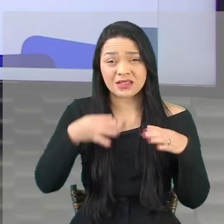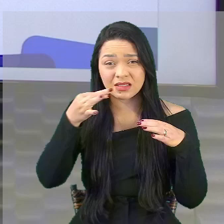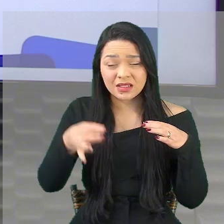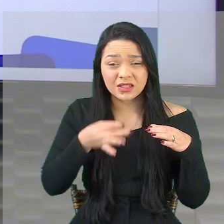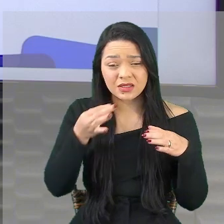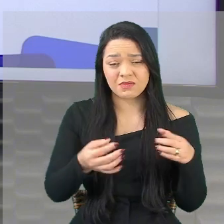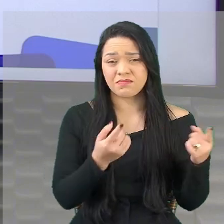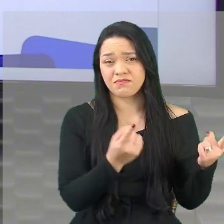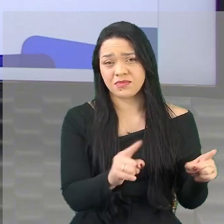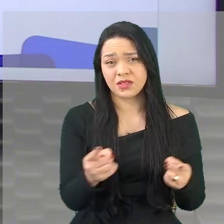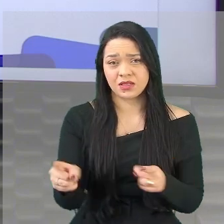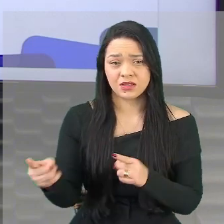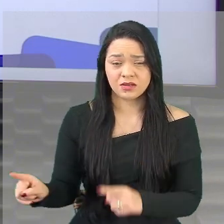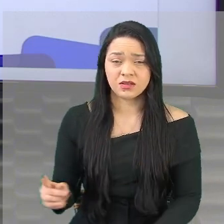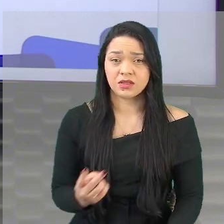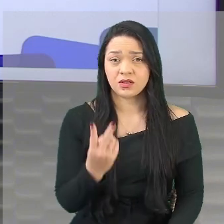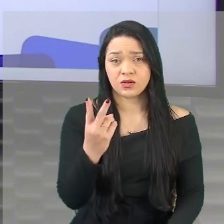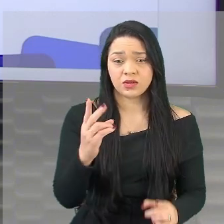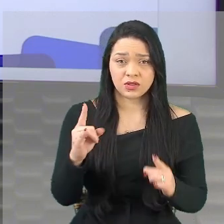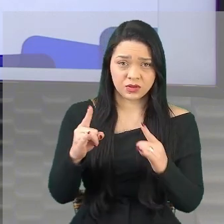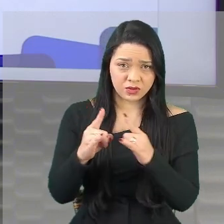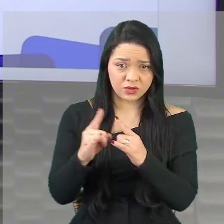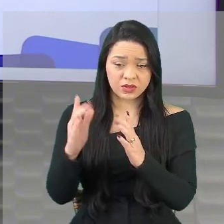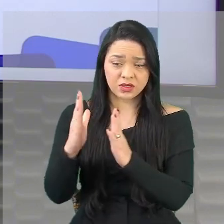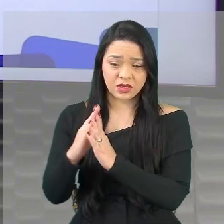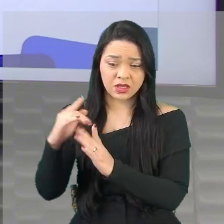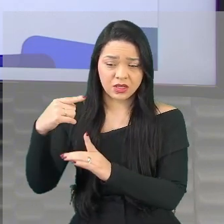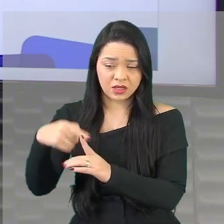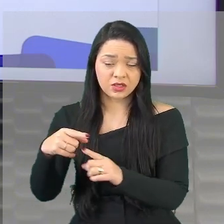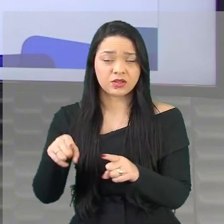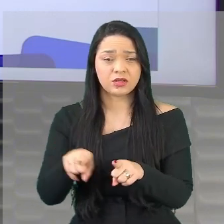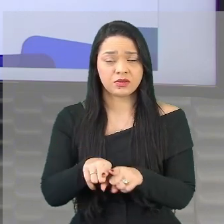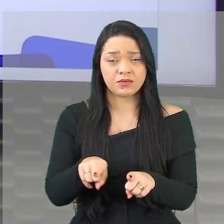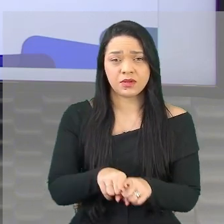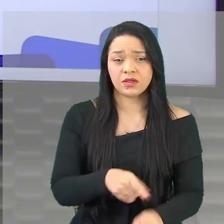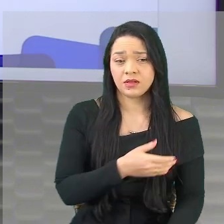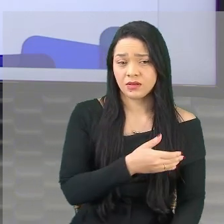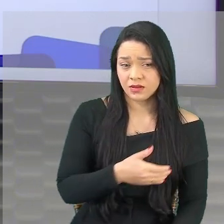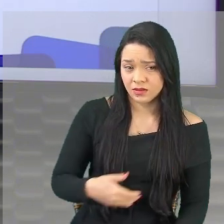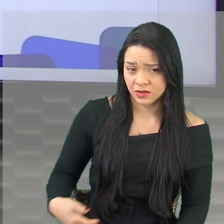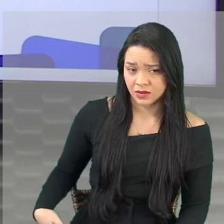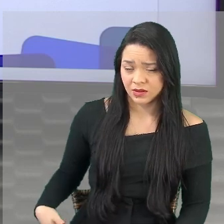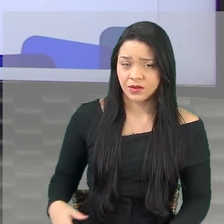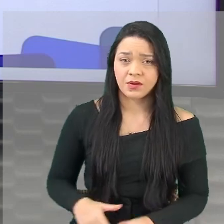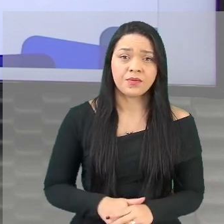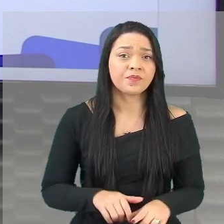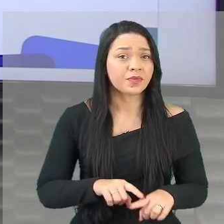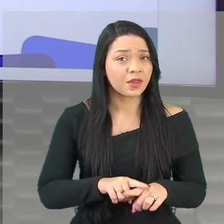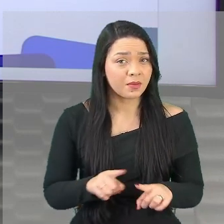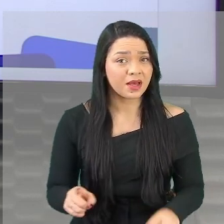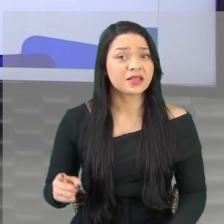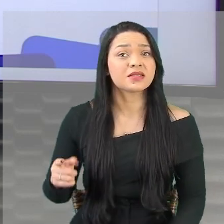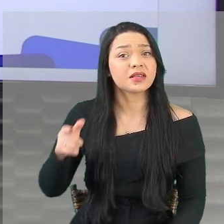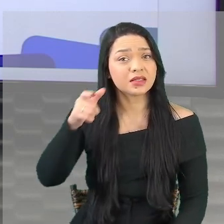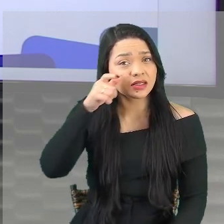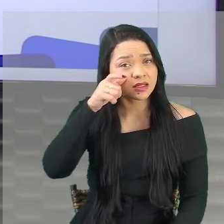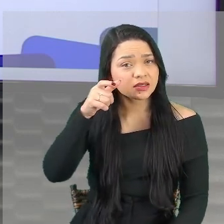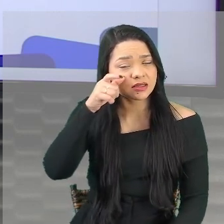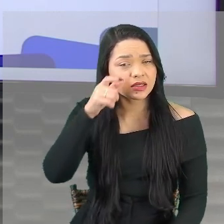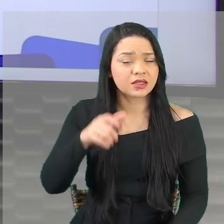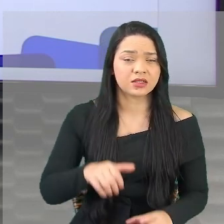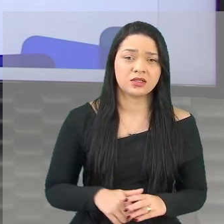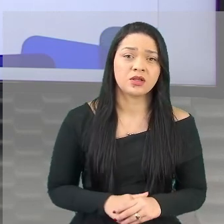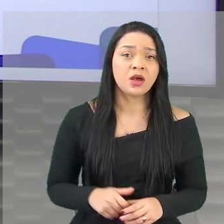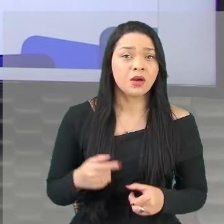perseguições por parte dessas duas instituições, tanto da igreja como também do poder monárquico naquela ocasião. Mas é um divisor muito interessante, porque